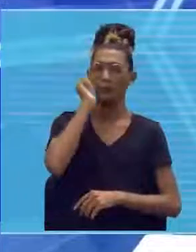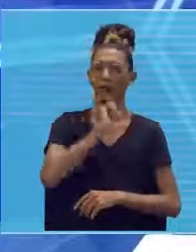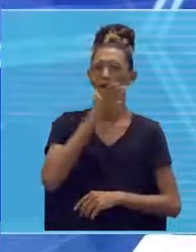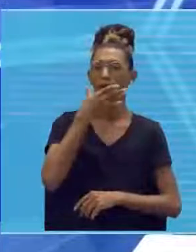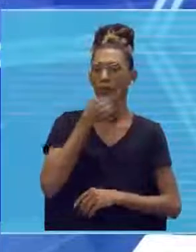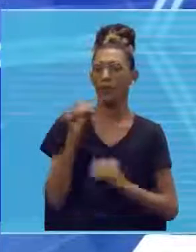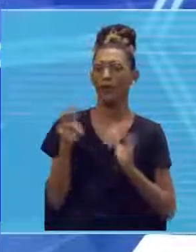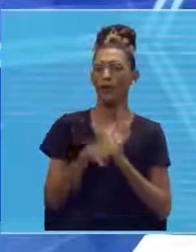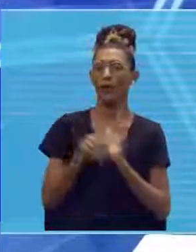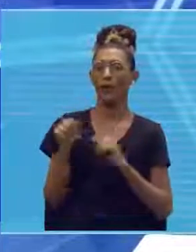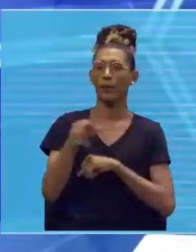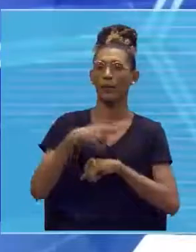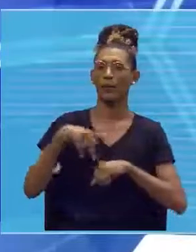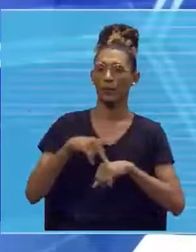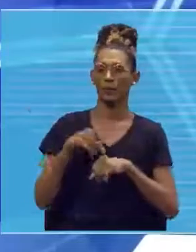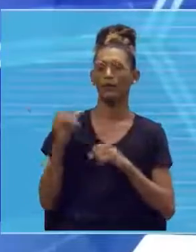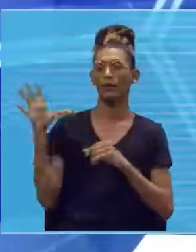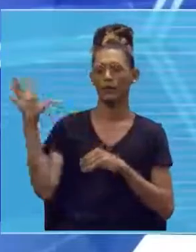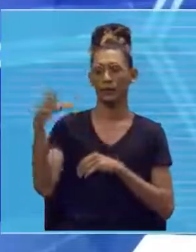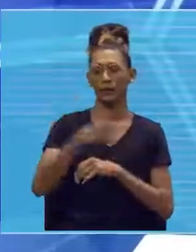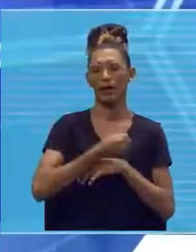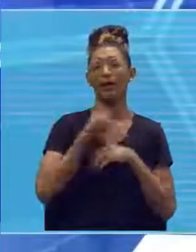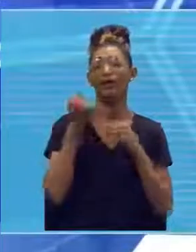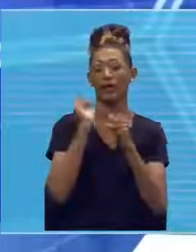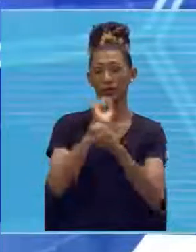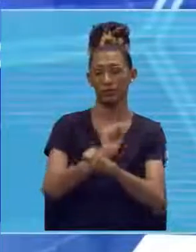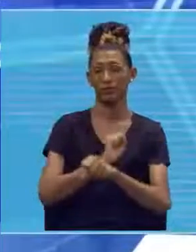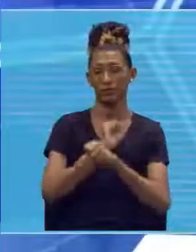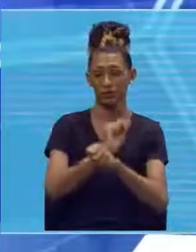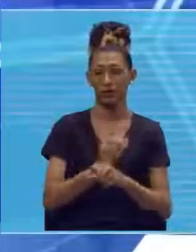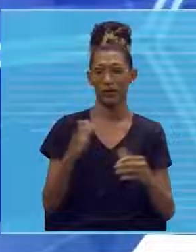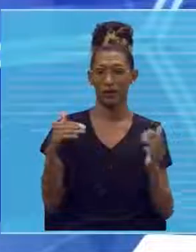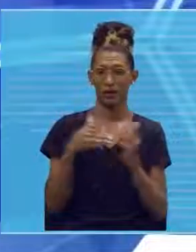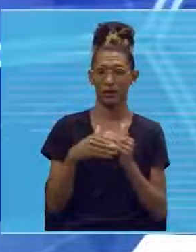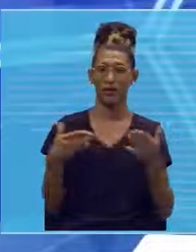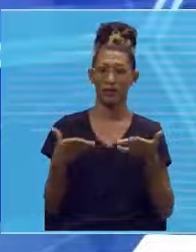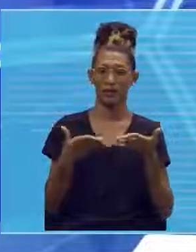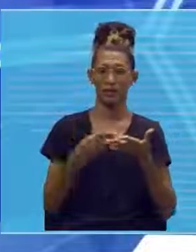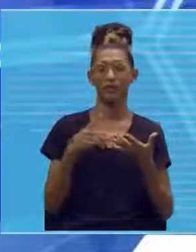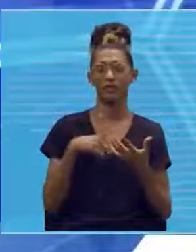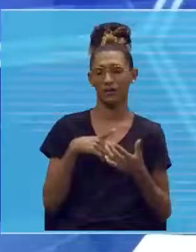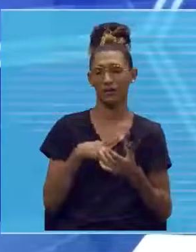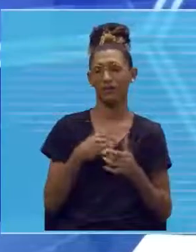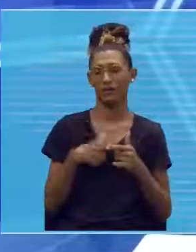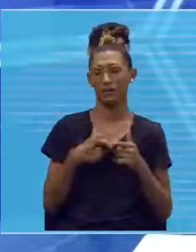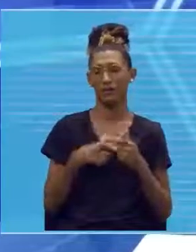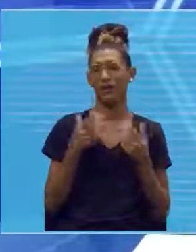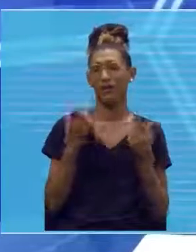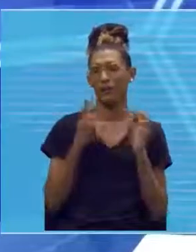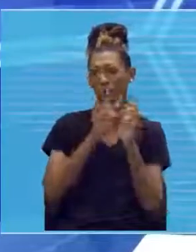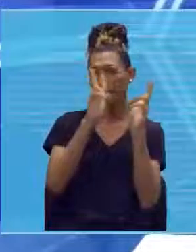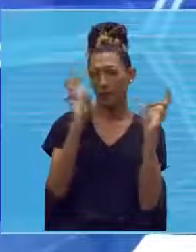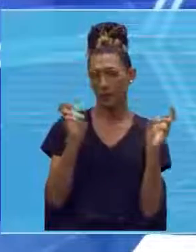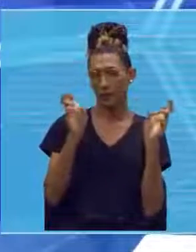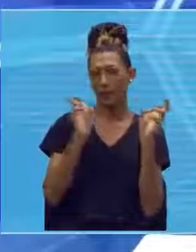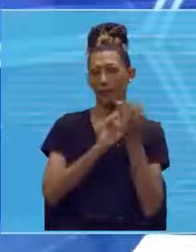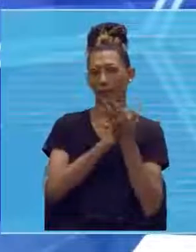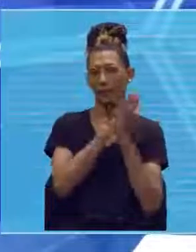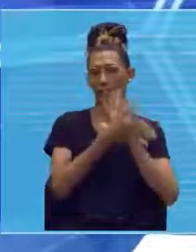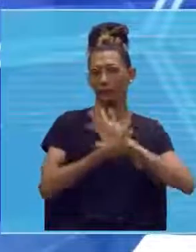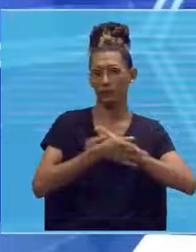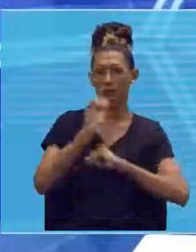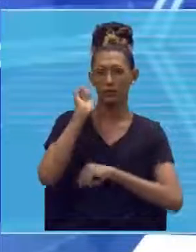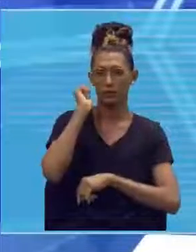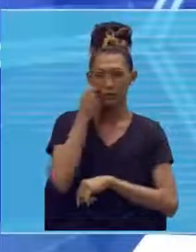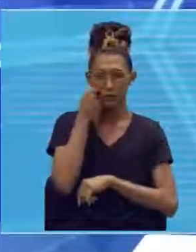que foram Infelizmente escravizadas aqui e até hoje sofrem o efeito disso com o racismo da mesma